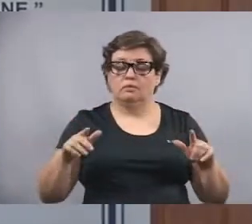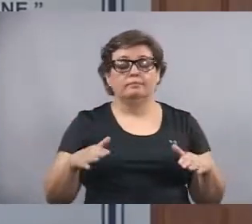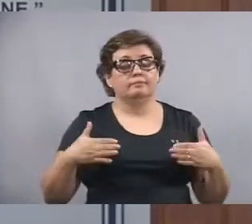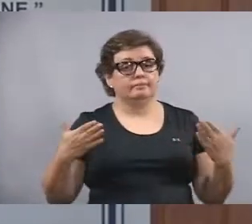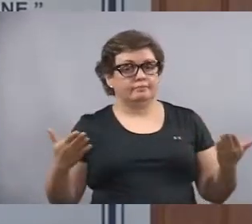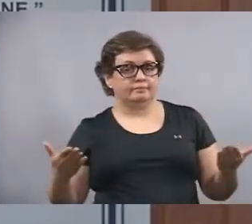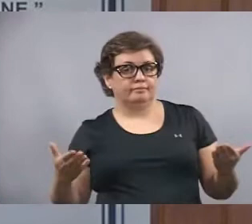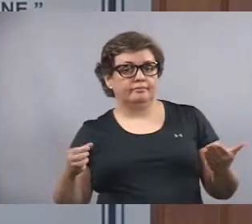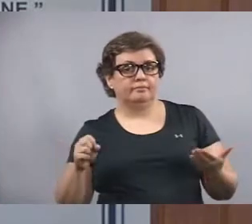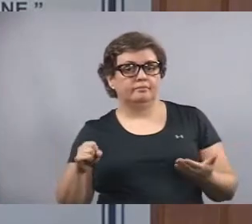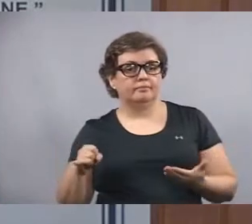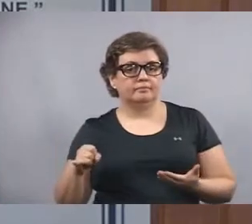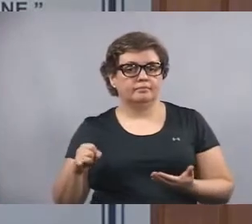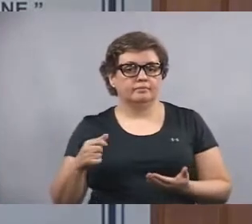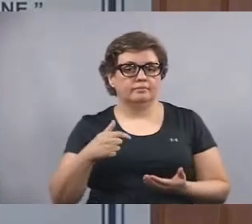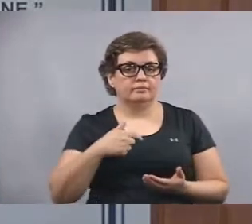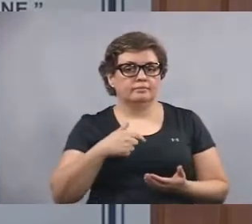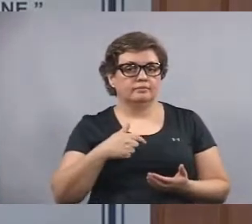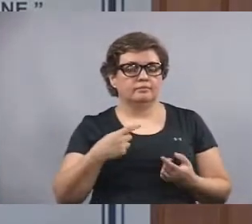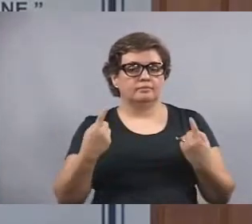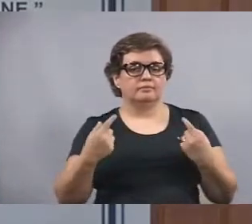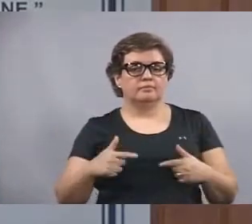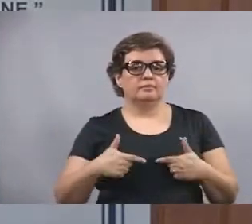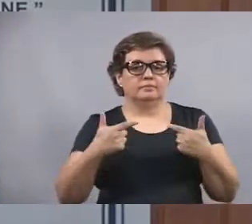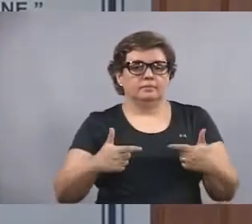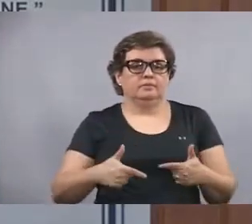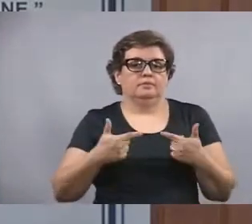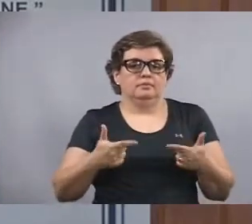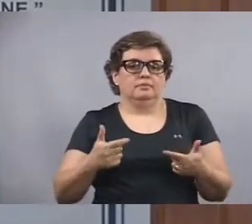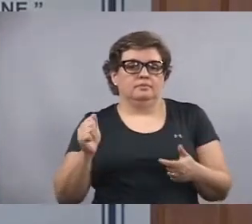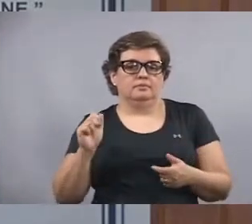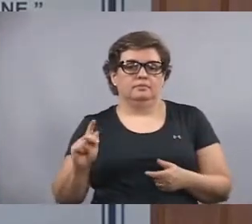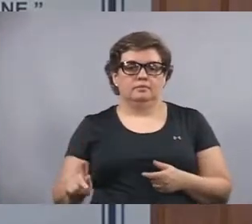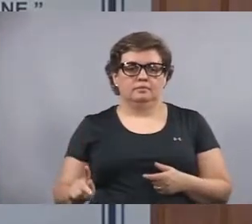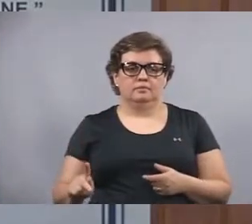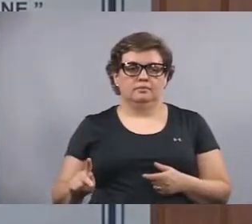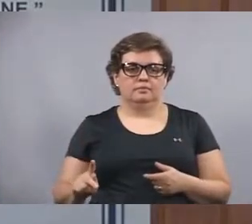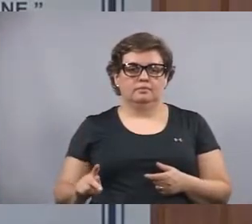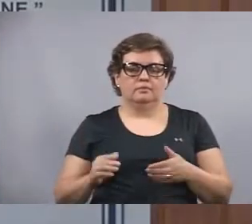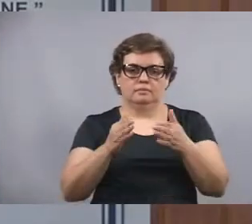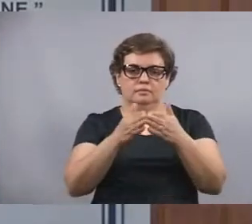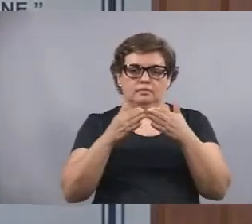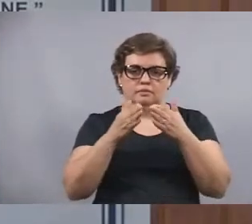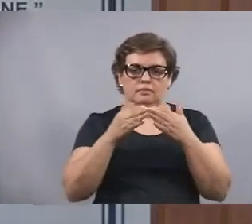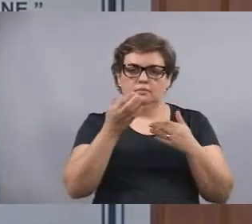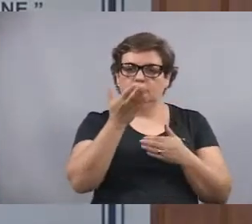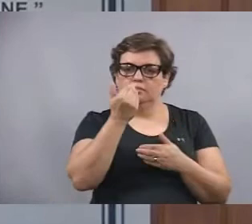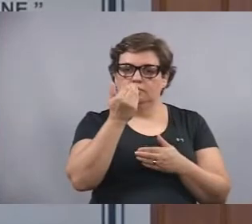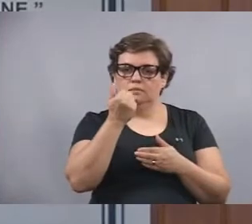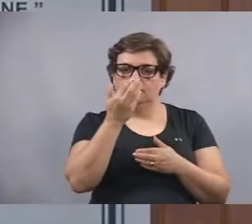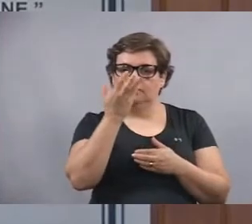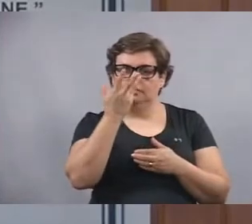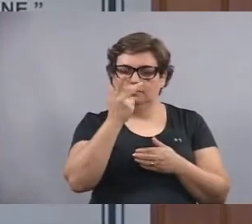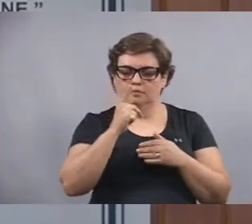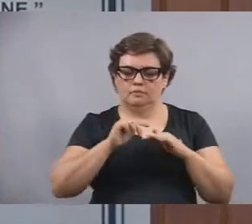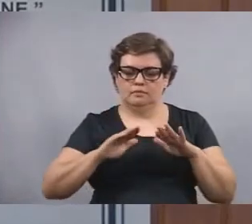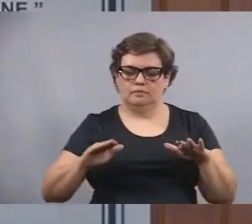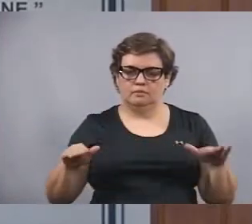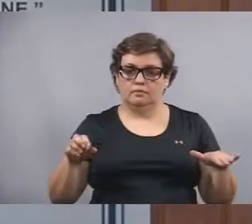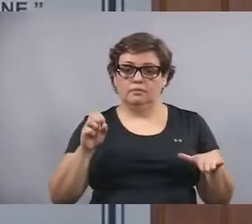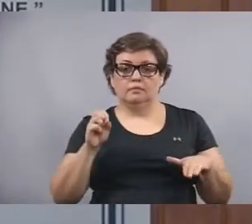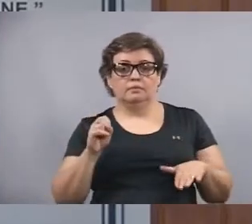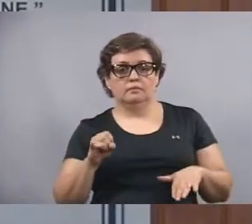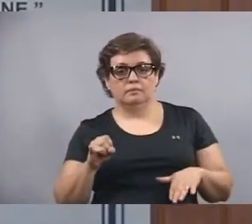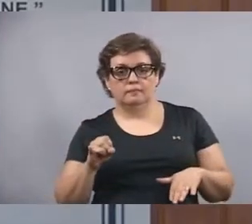Aliás, se defender os aposentados, se cobrar a alimentação das crianças, se